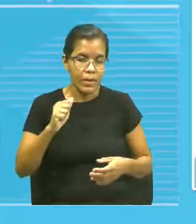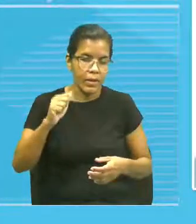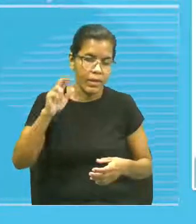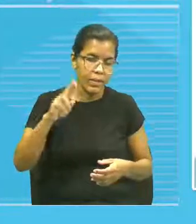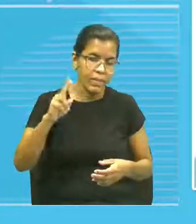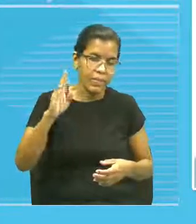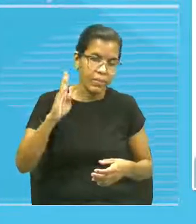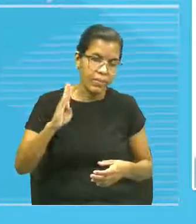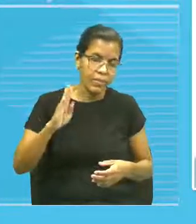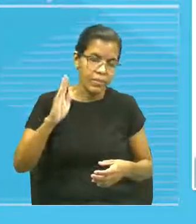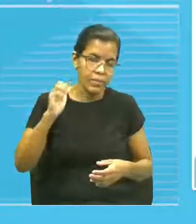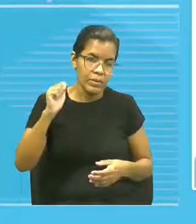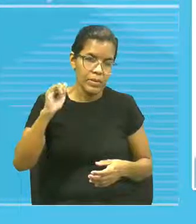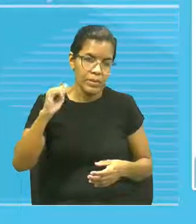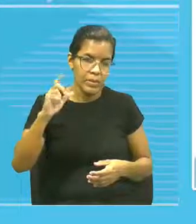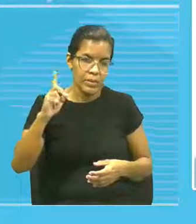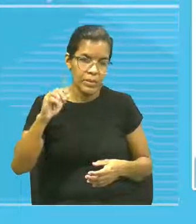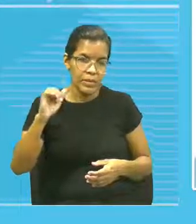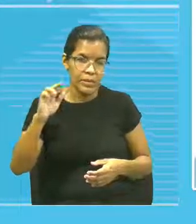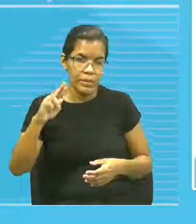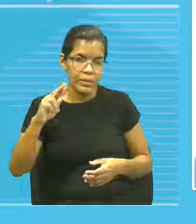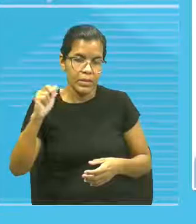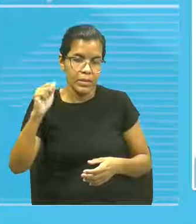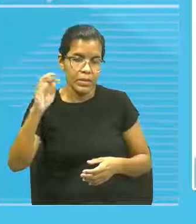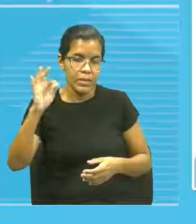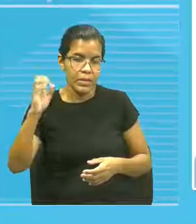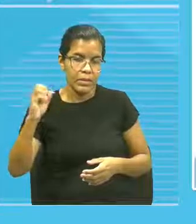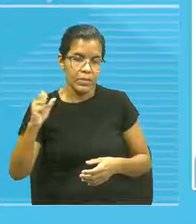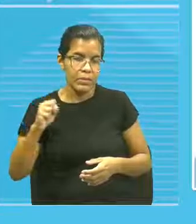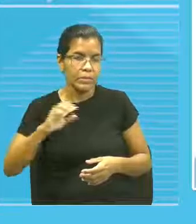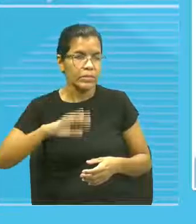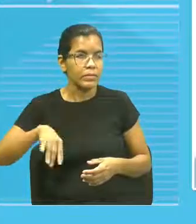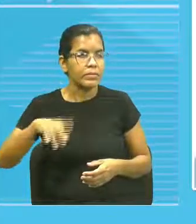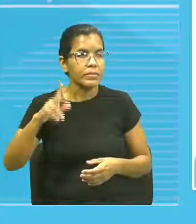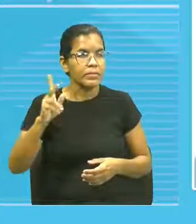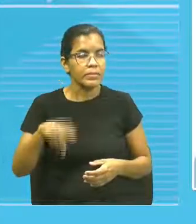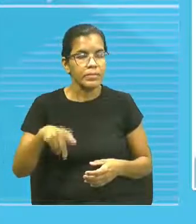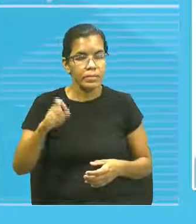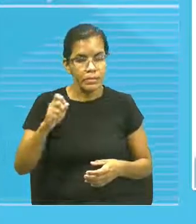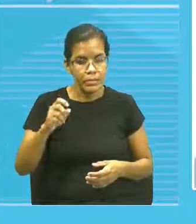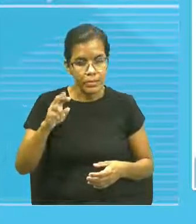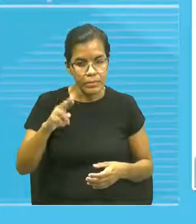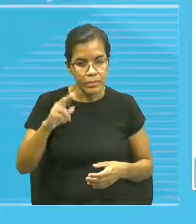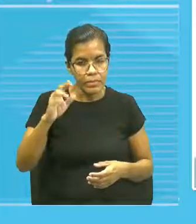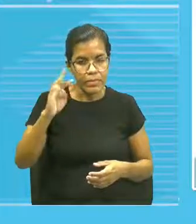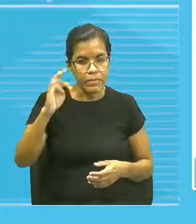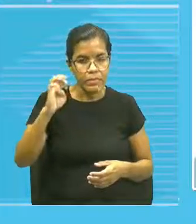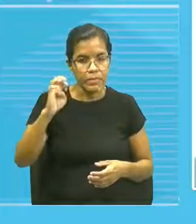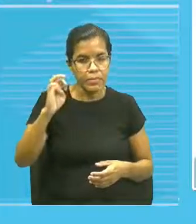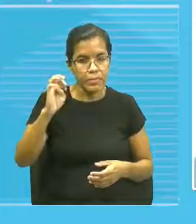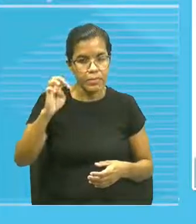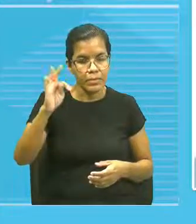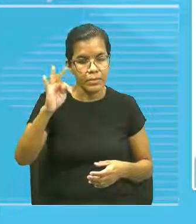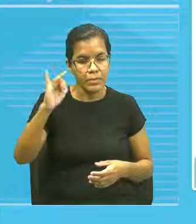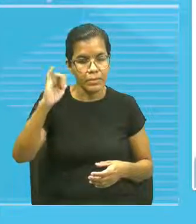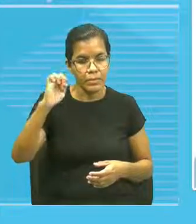Carboidratos, proteínas e gorduras. Para você manter o peso, a quantidade de energia deve ser o quê?